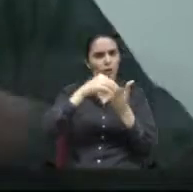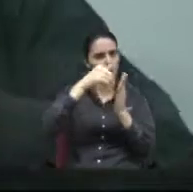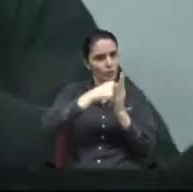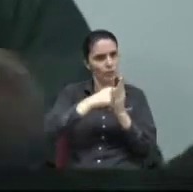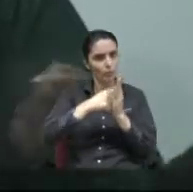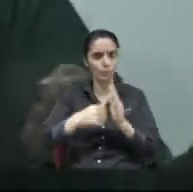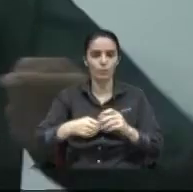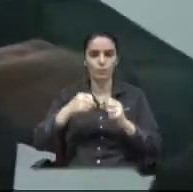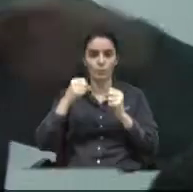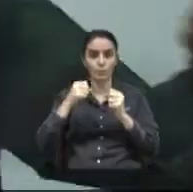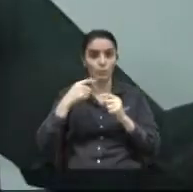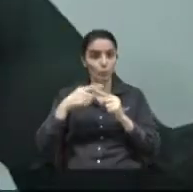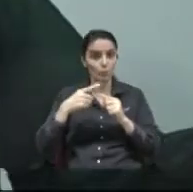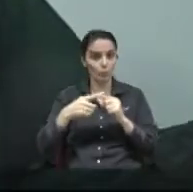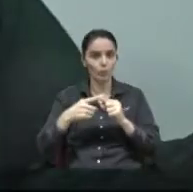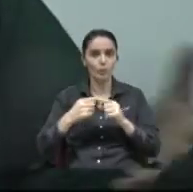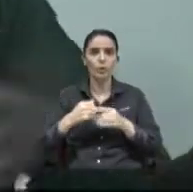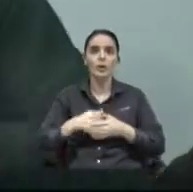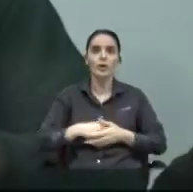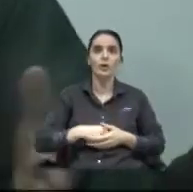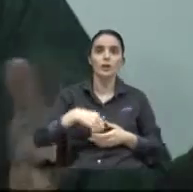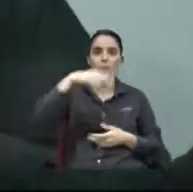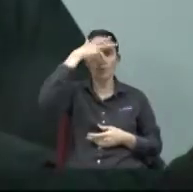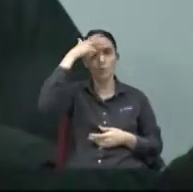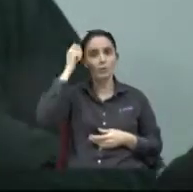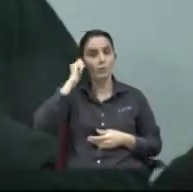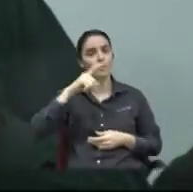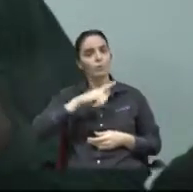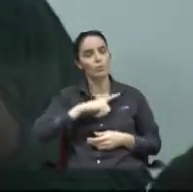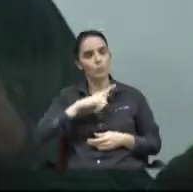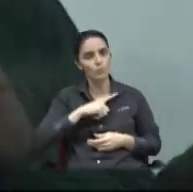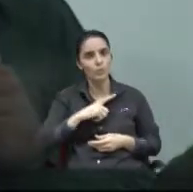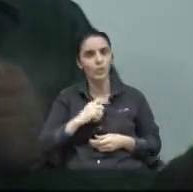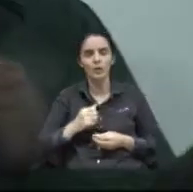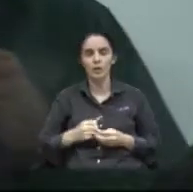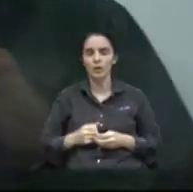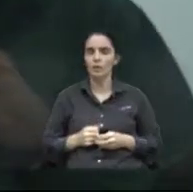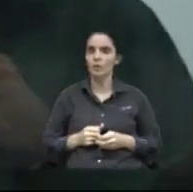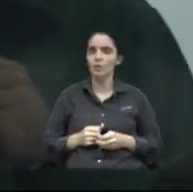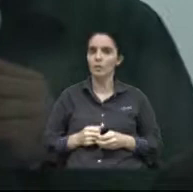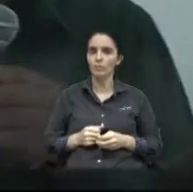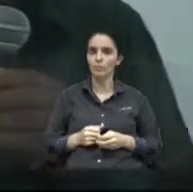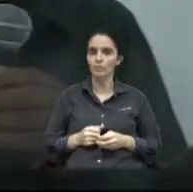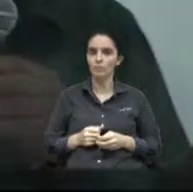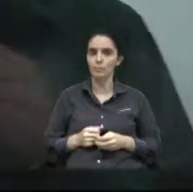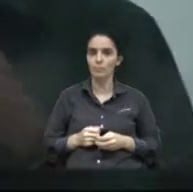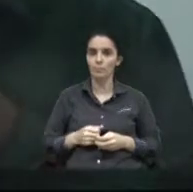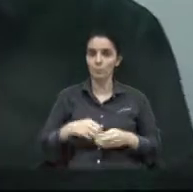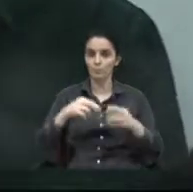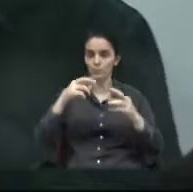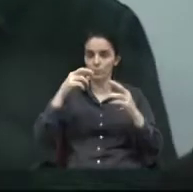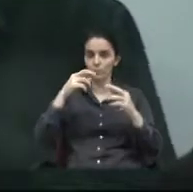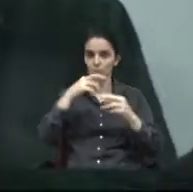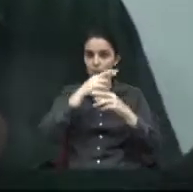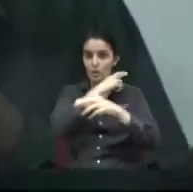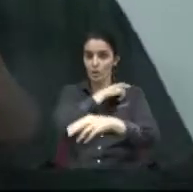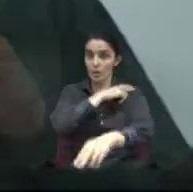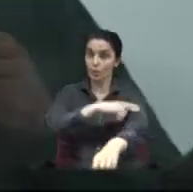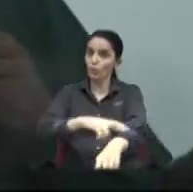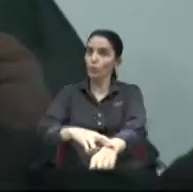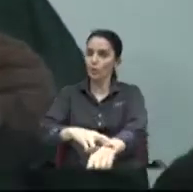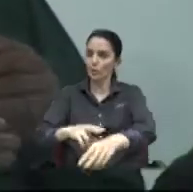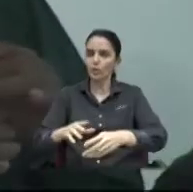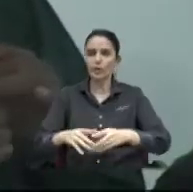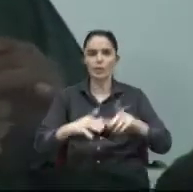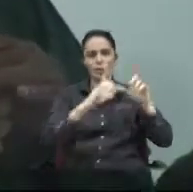público passa a ter um compromisso, de alguma forma, com esses eventos. Ou com cartaz, ou com ajuda, ou